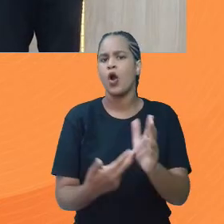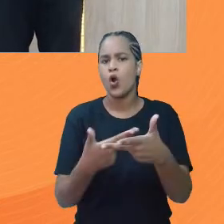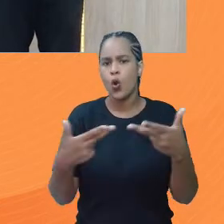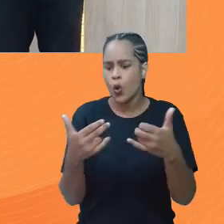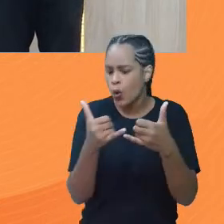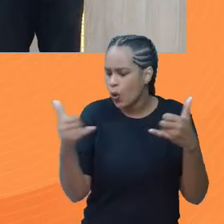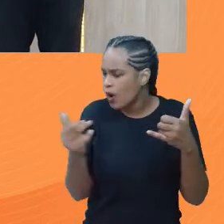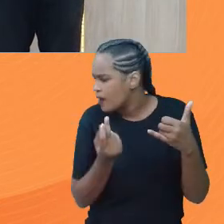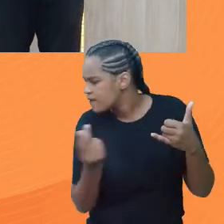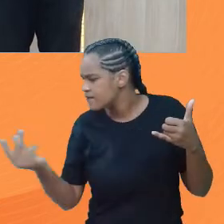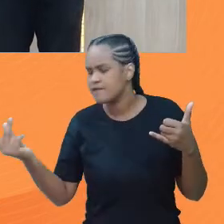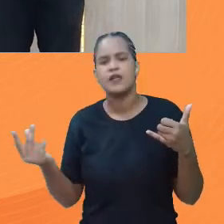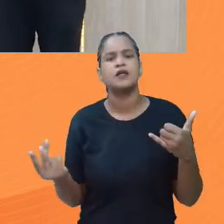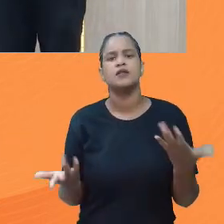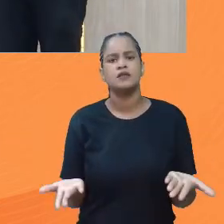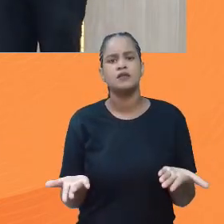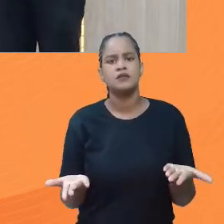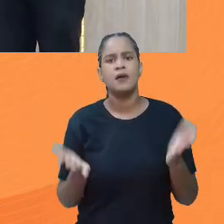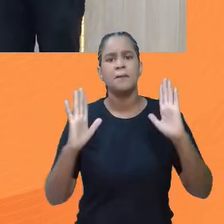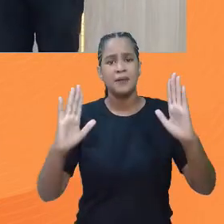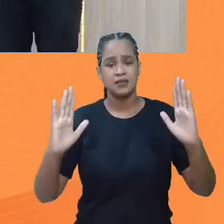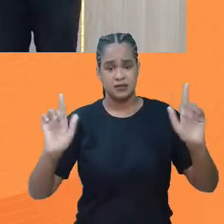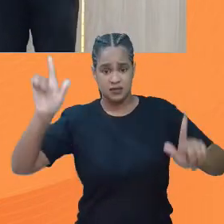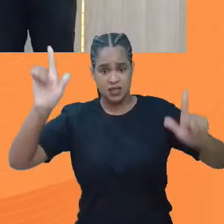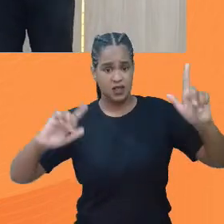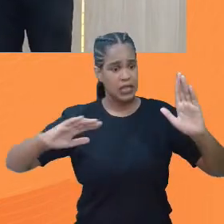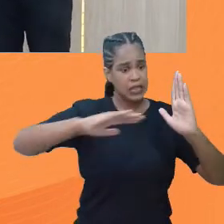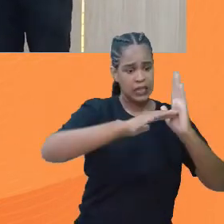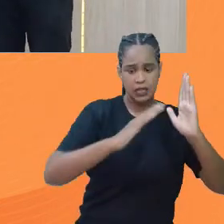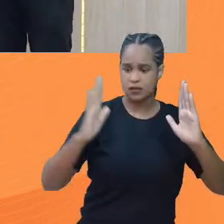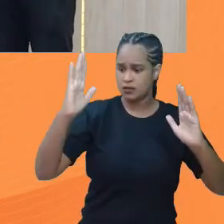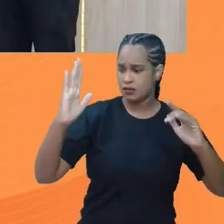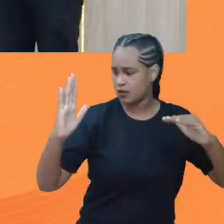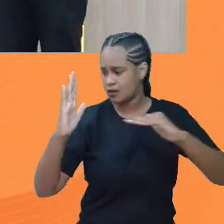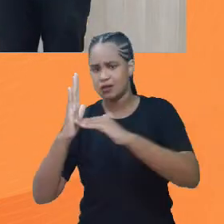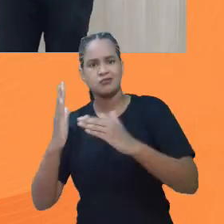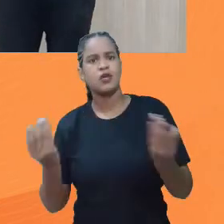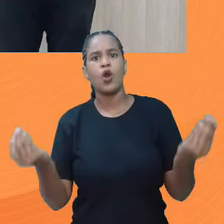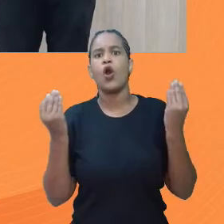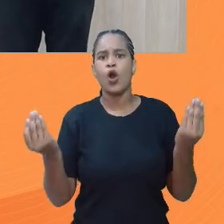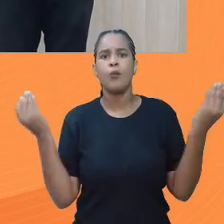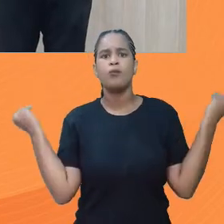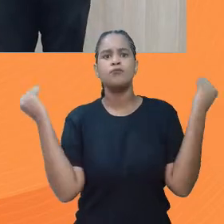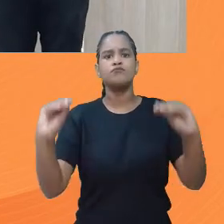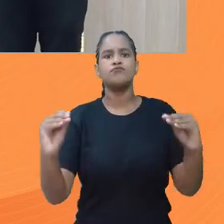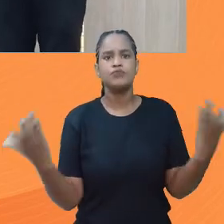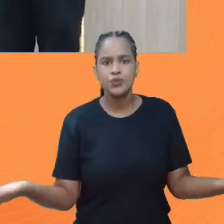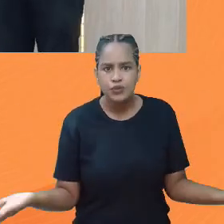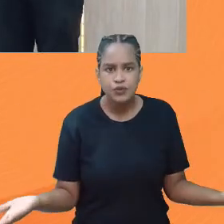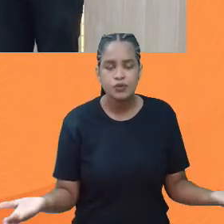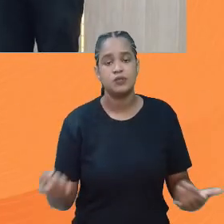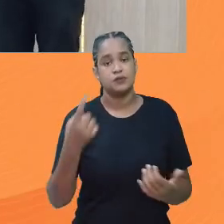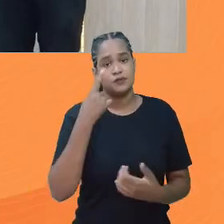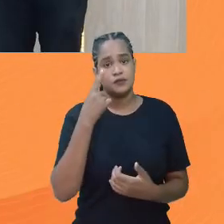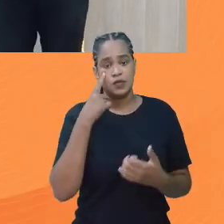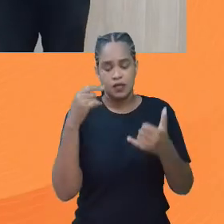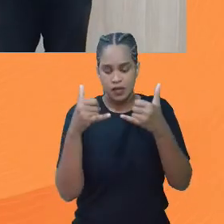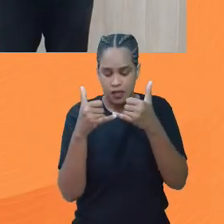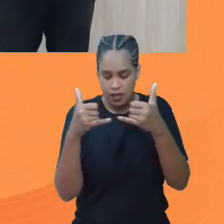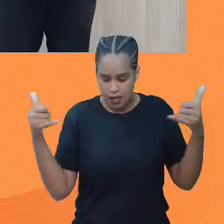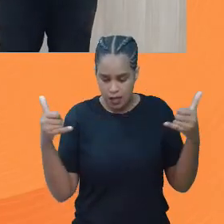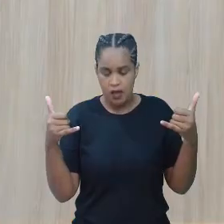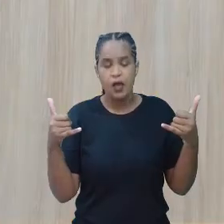é infinito em uma TV, por exemplo, que tem começo e tem fim, certo? Então a reta, ela